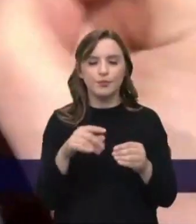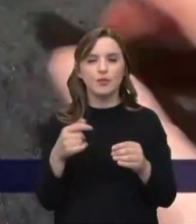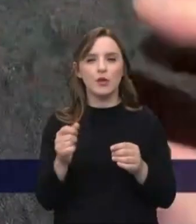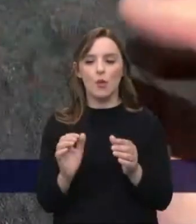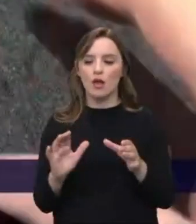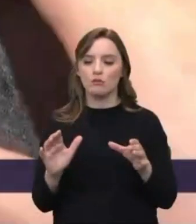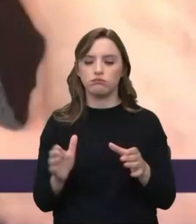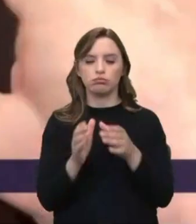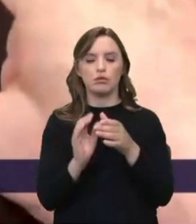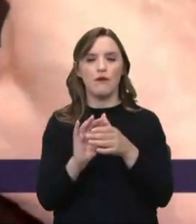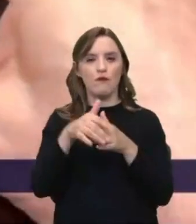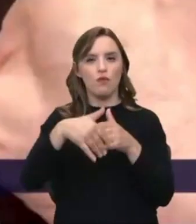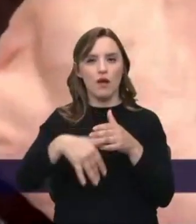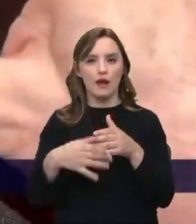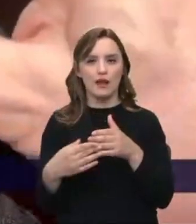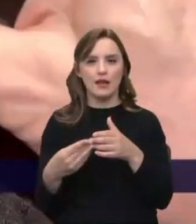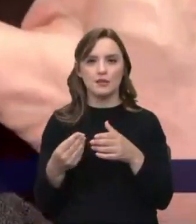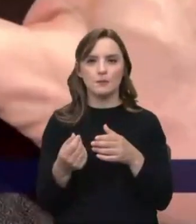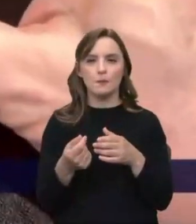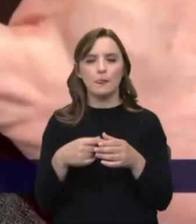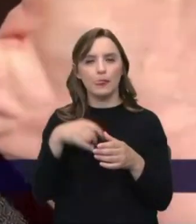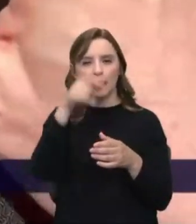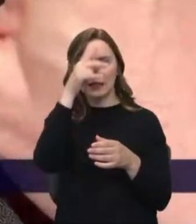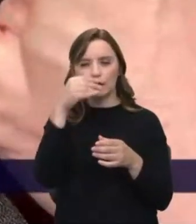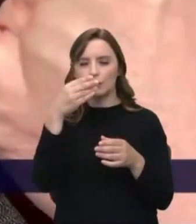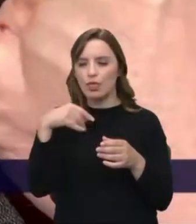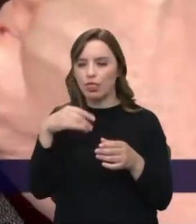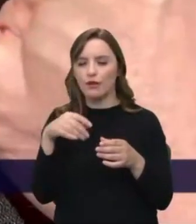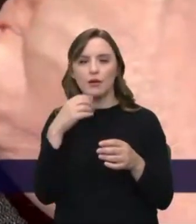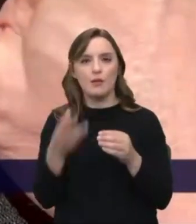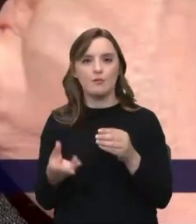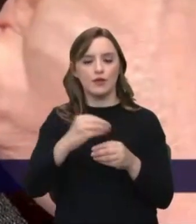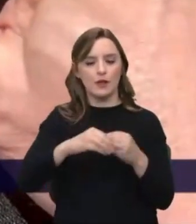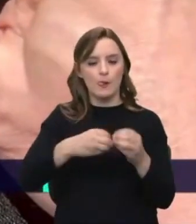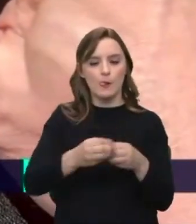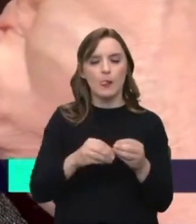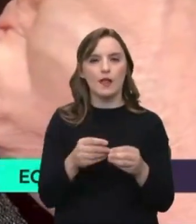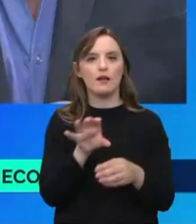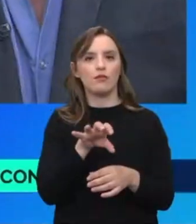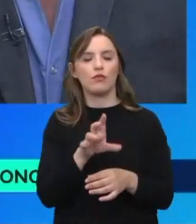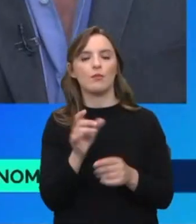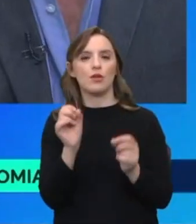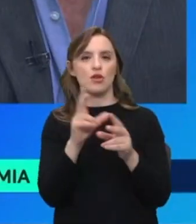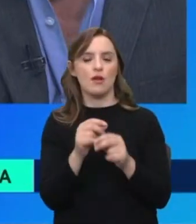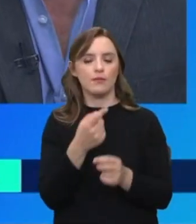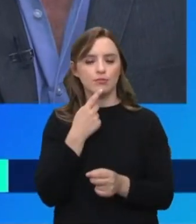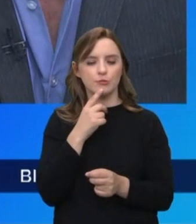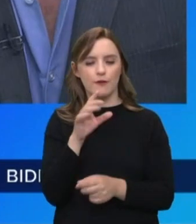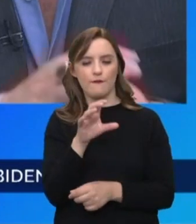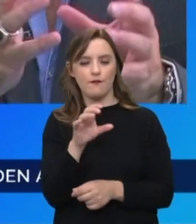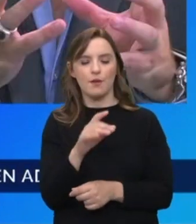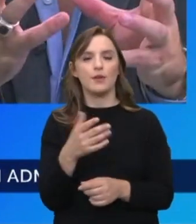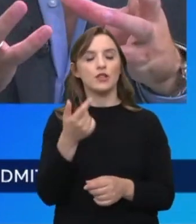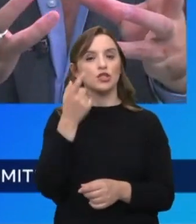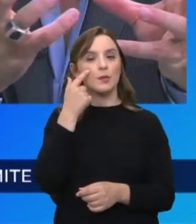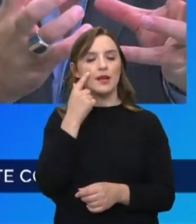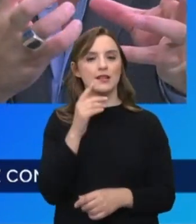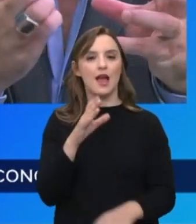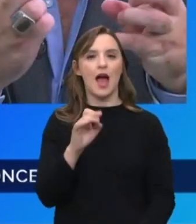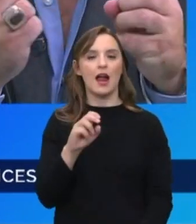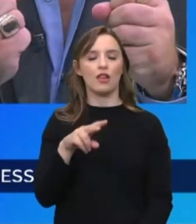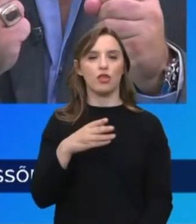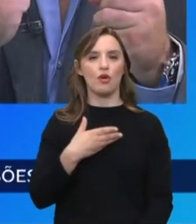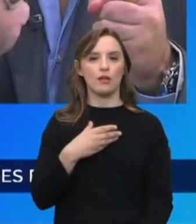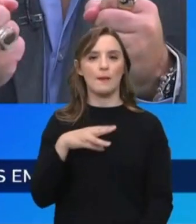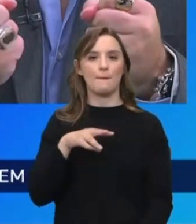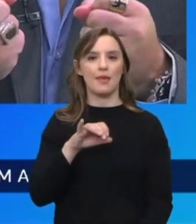atmosfera primitiva e fizeram uma nova interpretação da famosa experiência de Harold Mirrlees, que era tentar perceber,